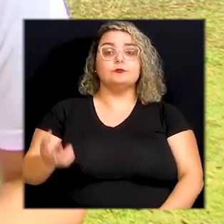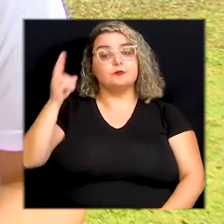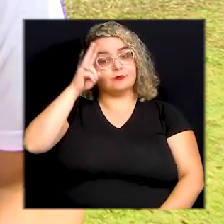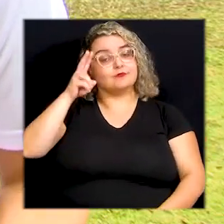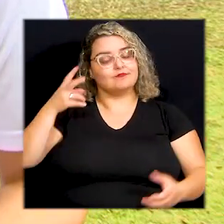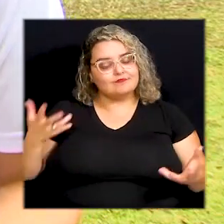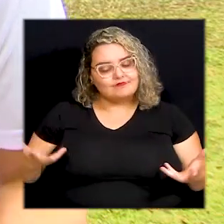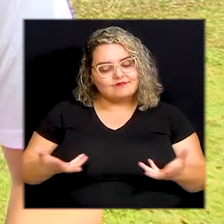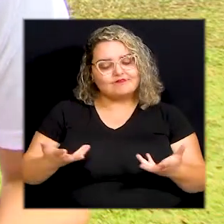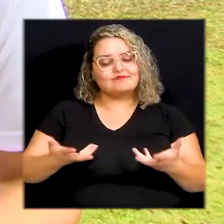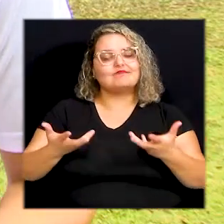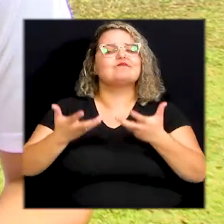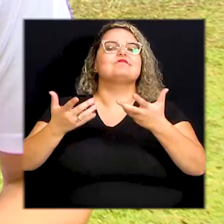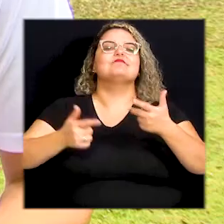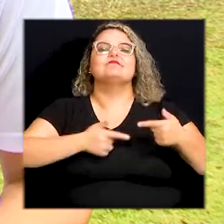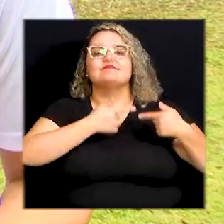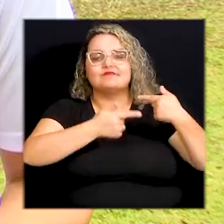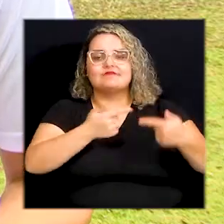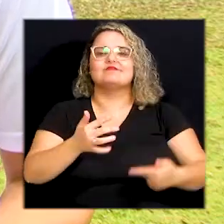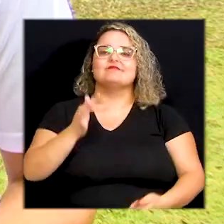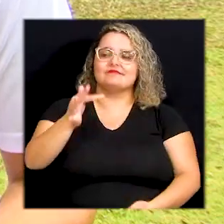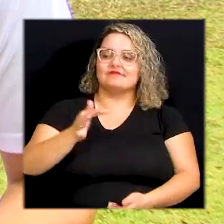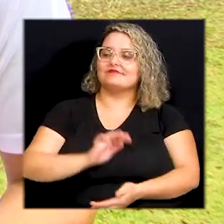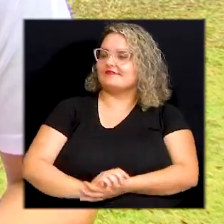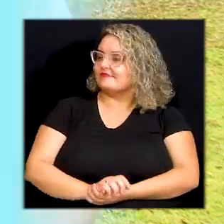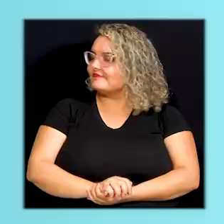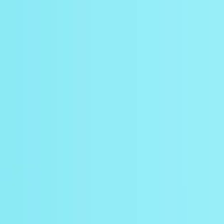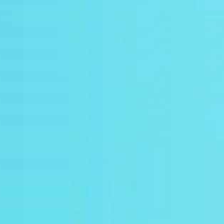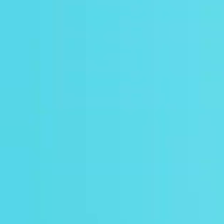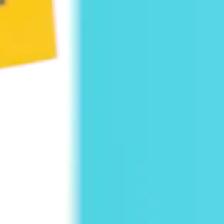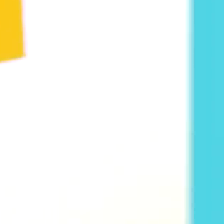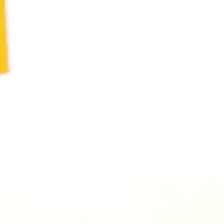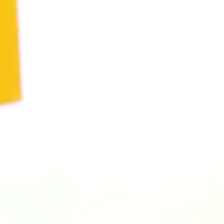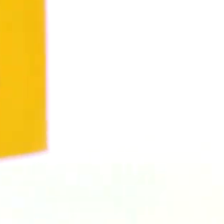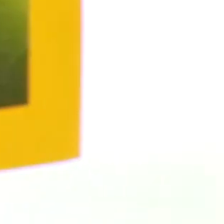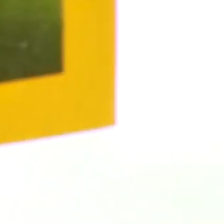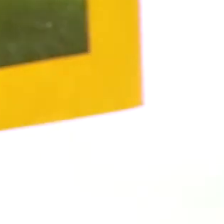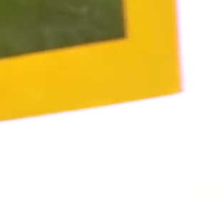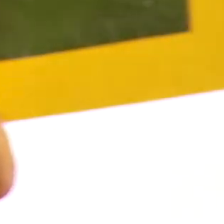né, essa nossa história viva, né, para as futuras gerações também.